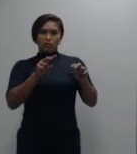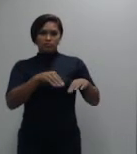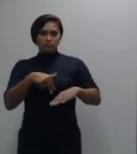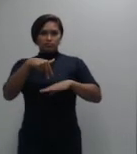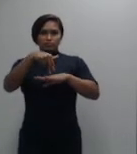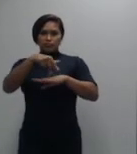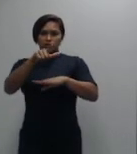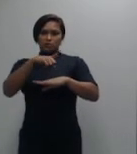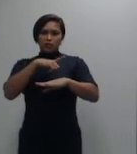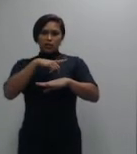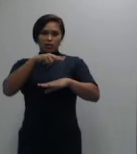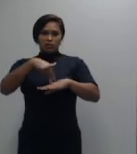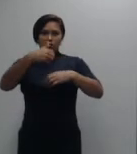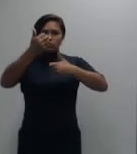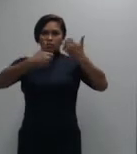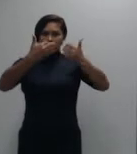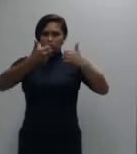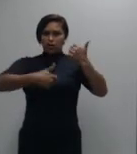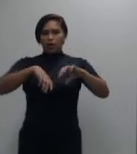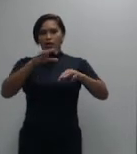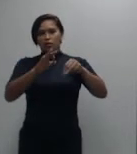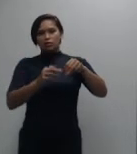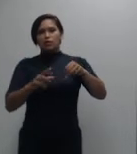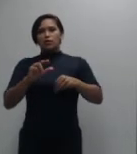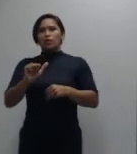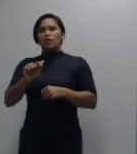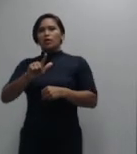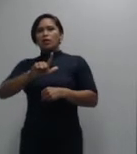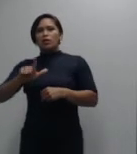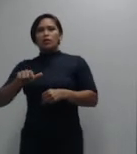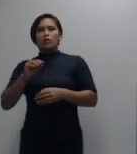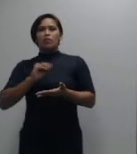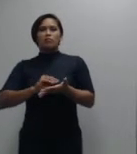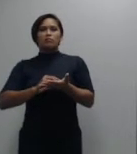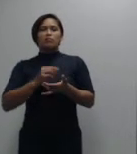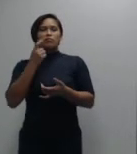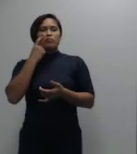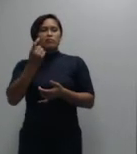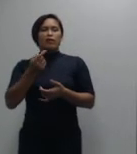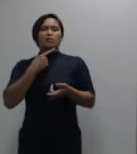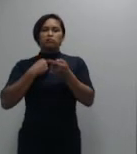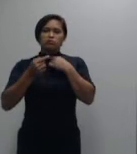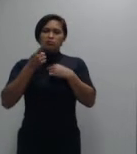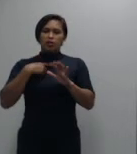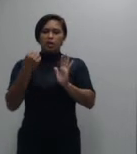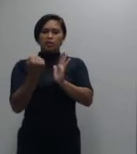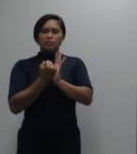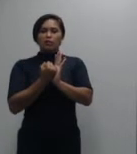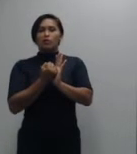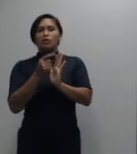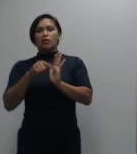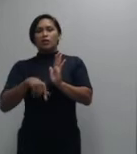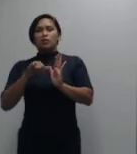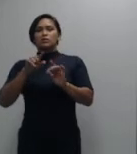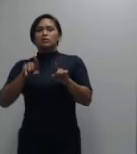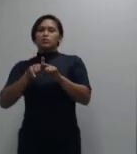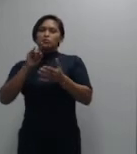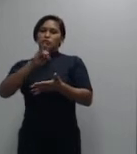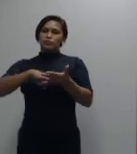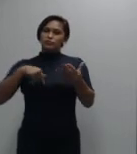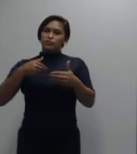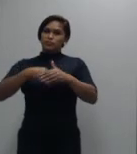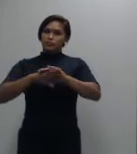que acabe levantamos do Ministro Raul Araújo sobre essa questão de falta de interesse em caso de uma vocação do inventário precisão